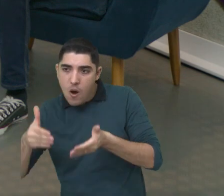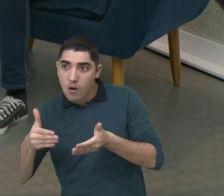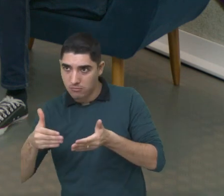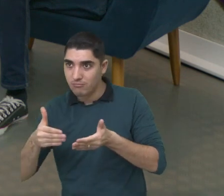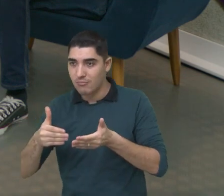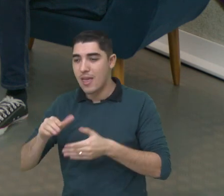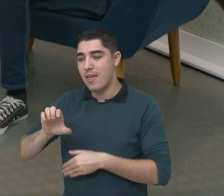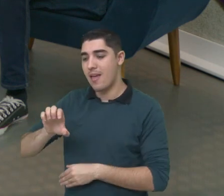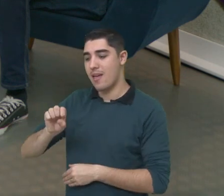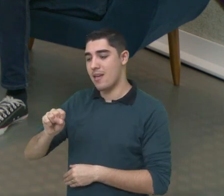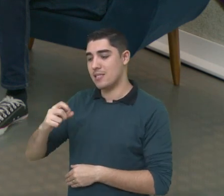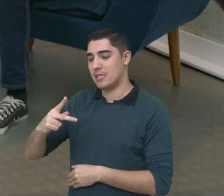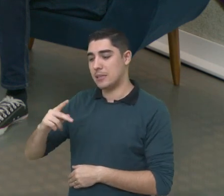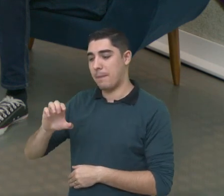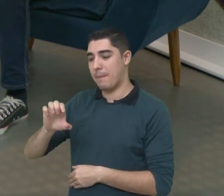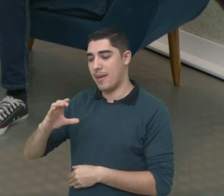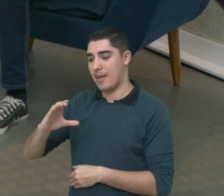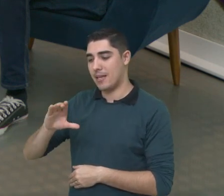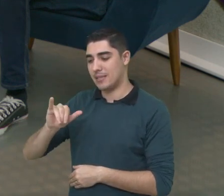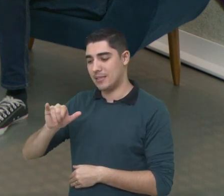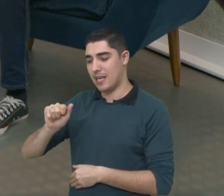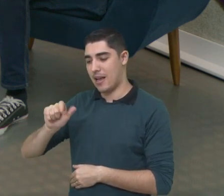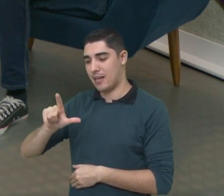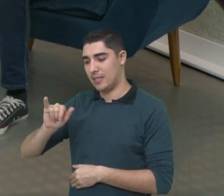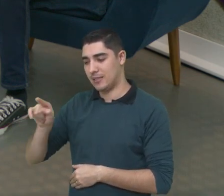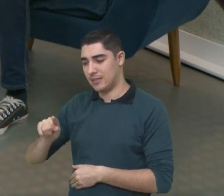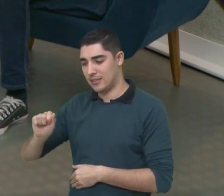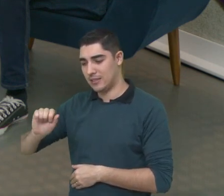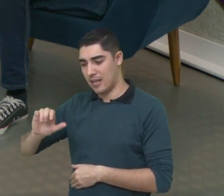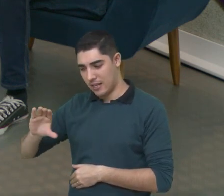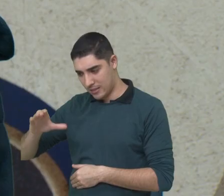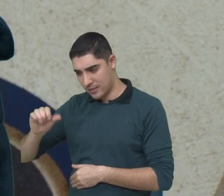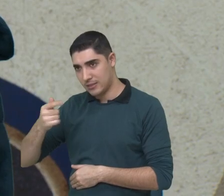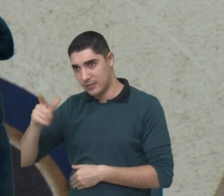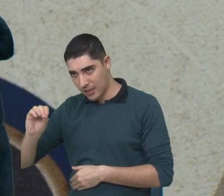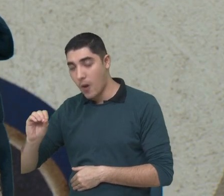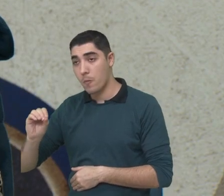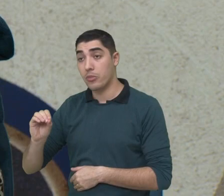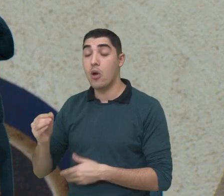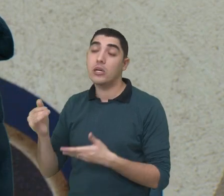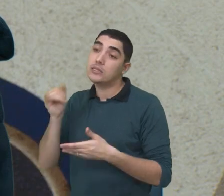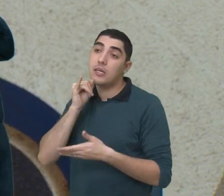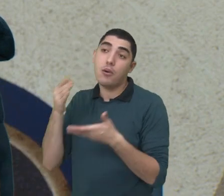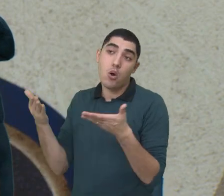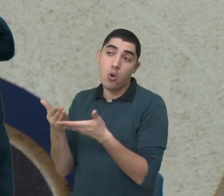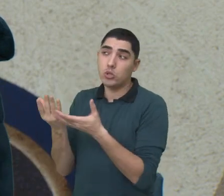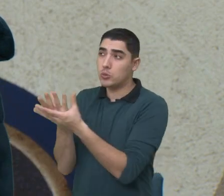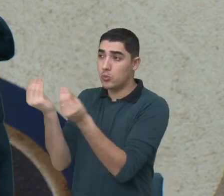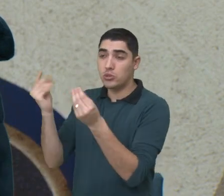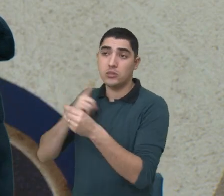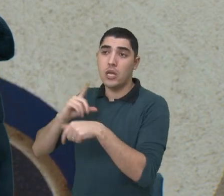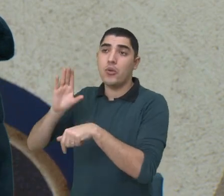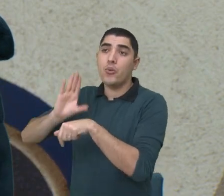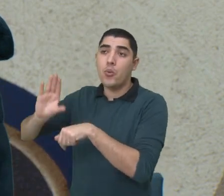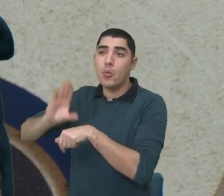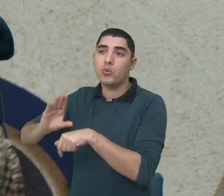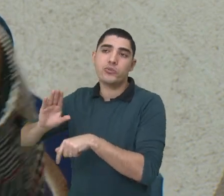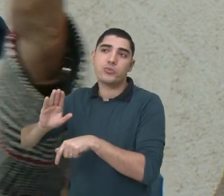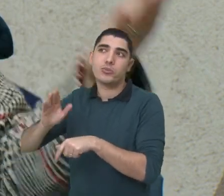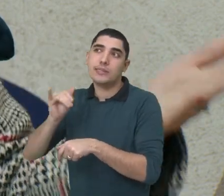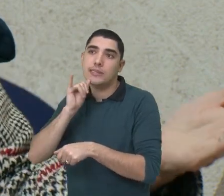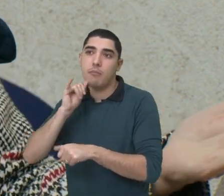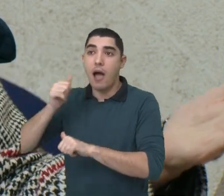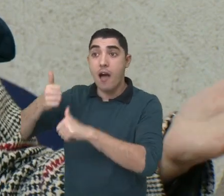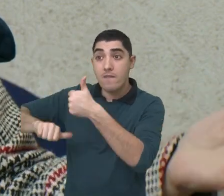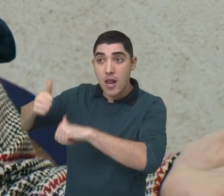isso. Isso daí é muito bom, porque existem cursos, por exemplo, de avaliadores, né, que